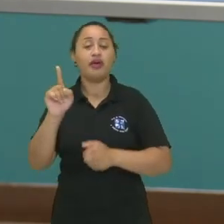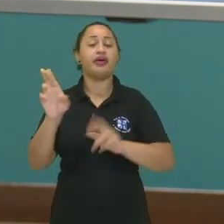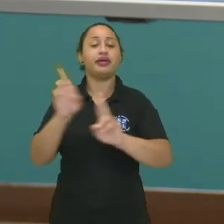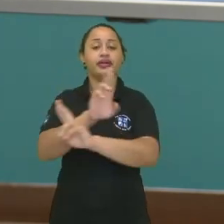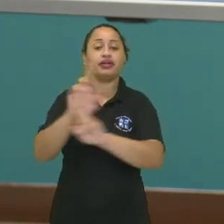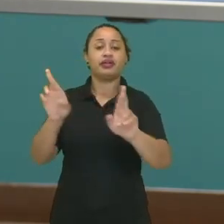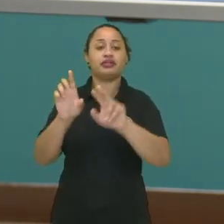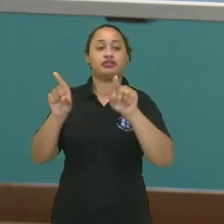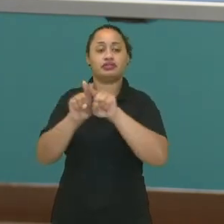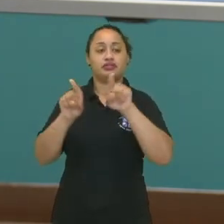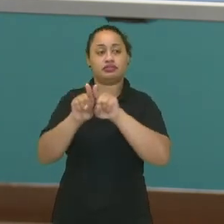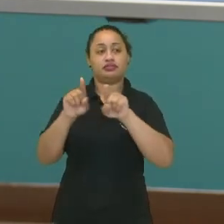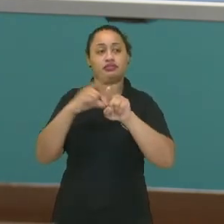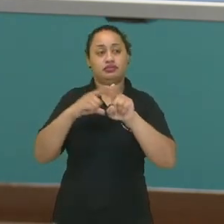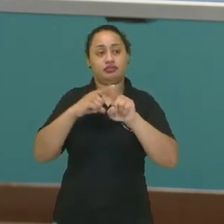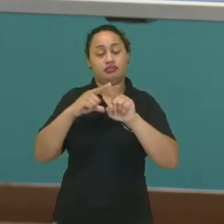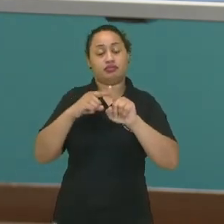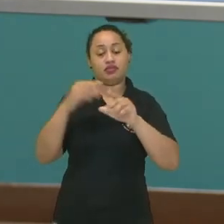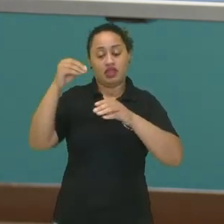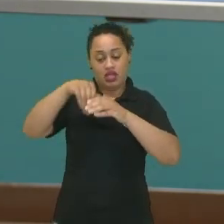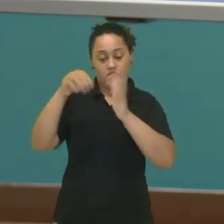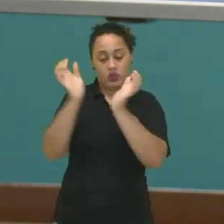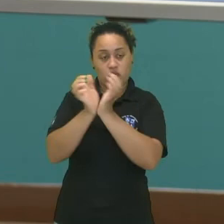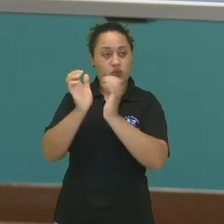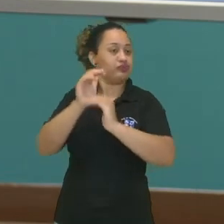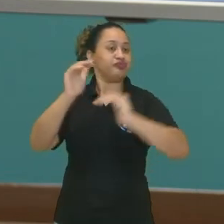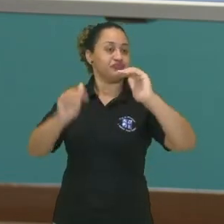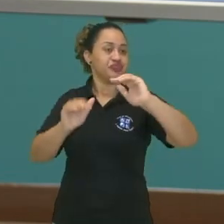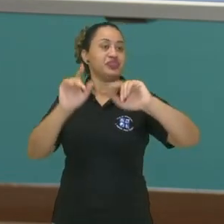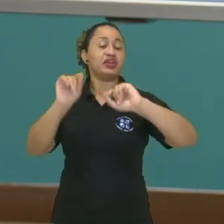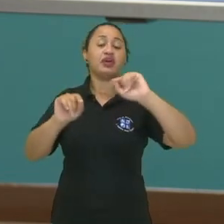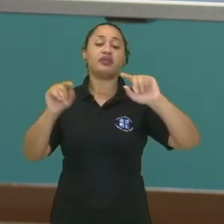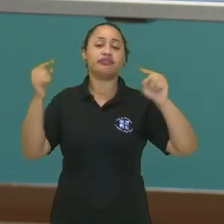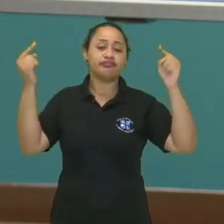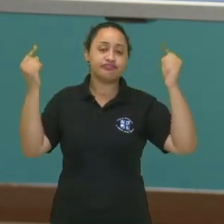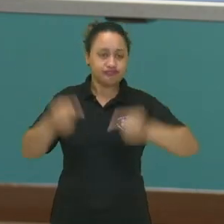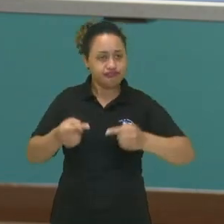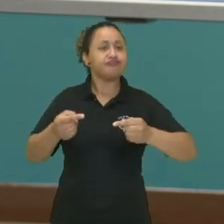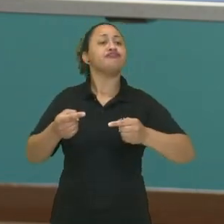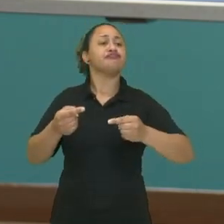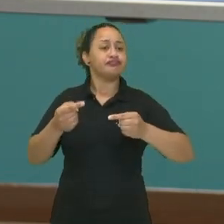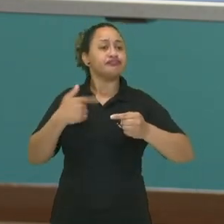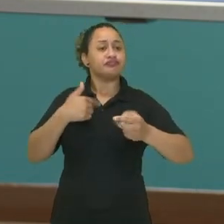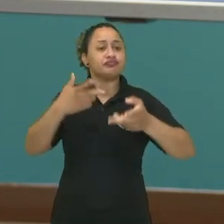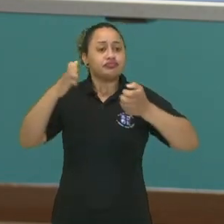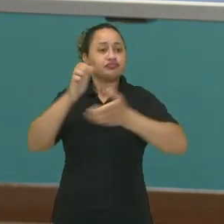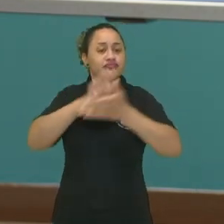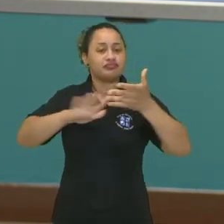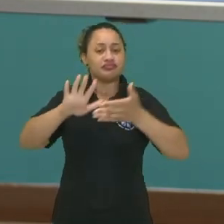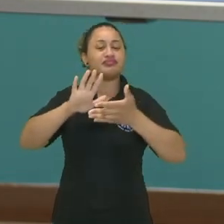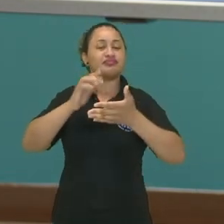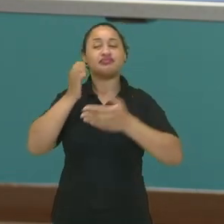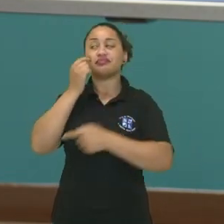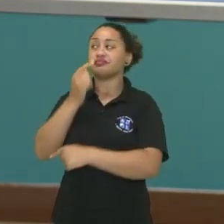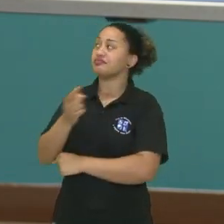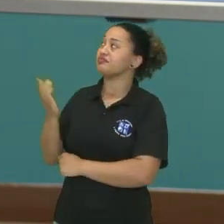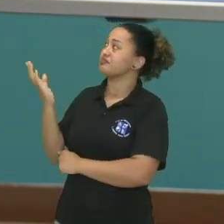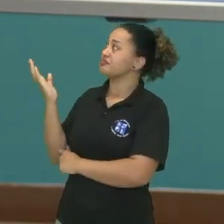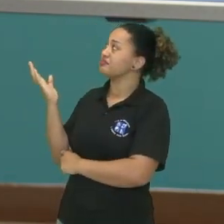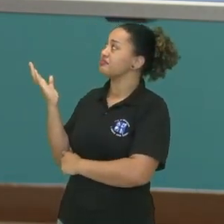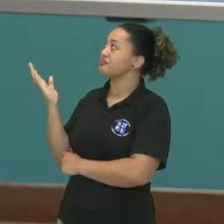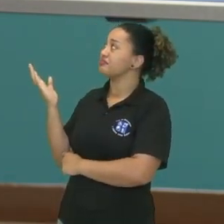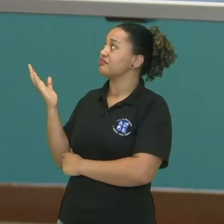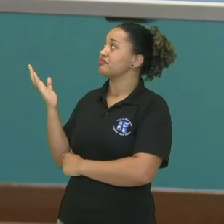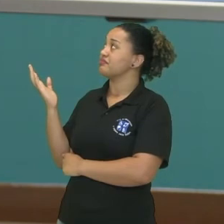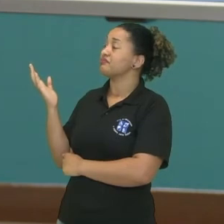outra relação intraespecífica desarmônica é a competição, como a gente está vendo aqui nesses dois